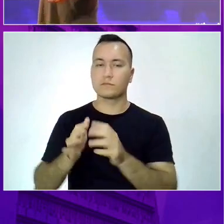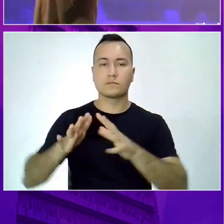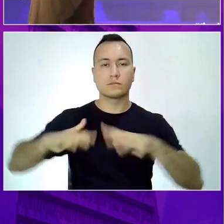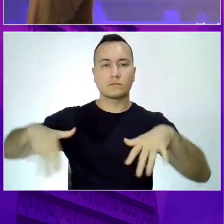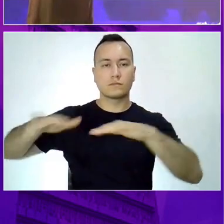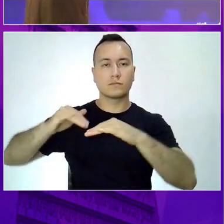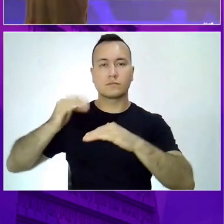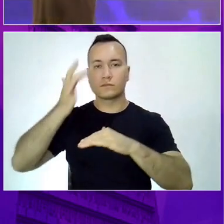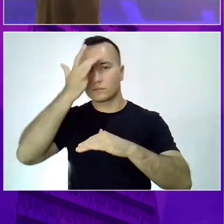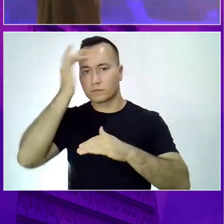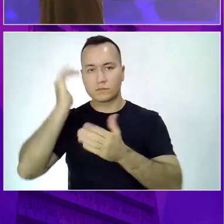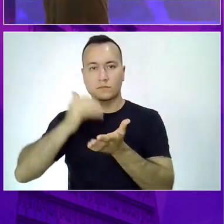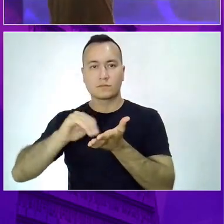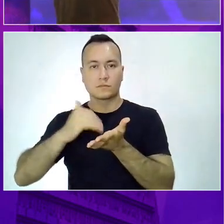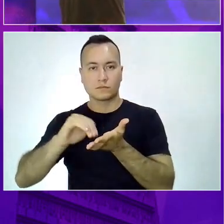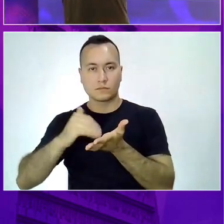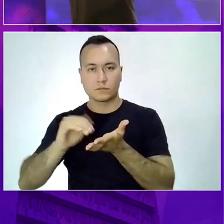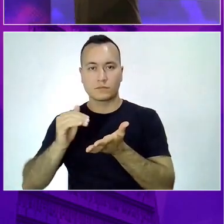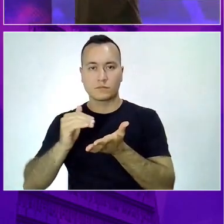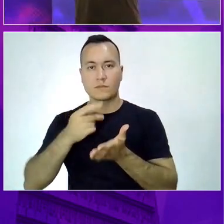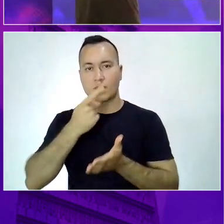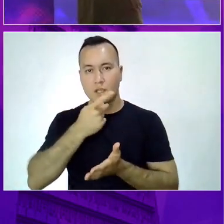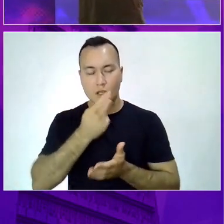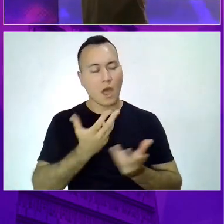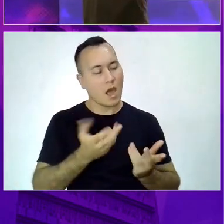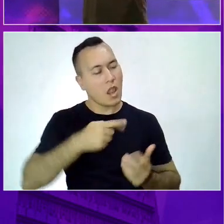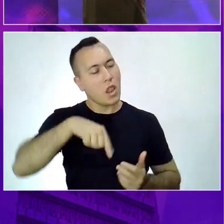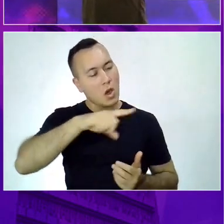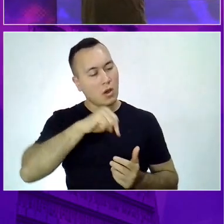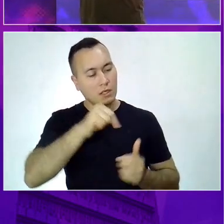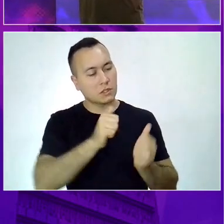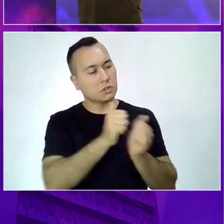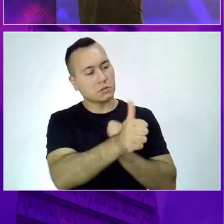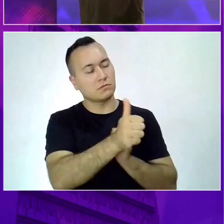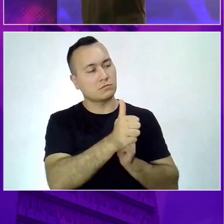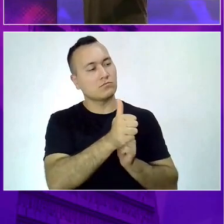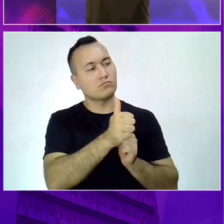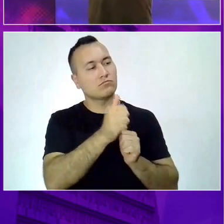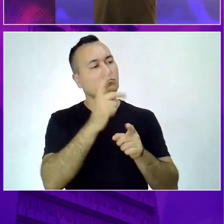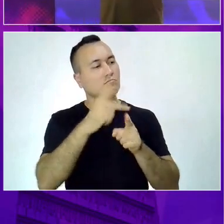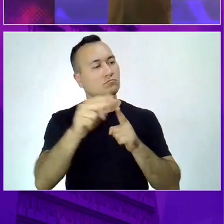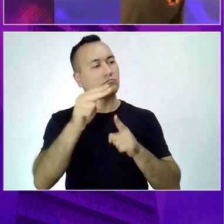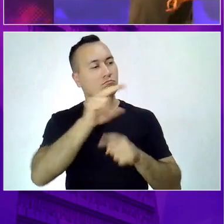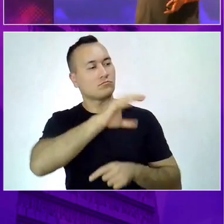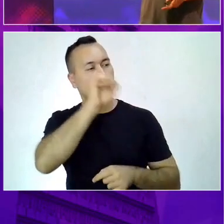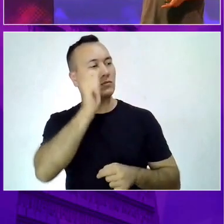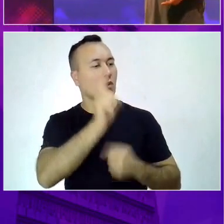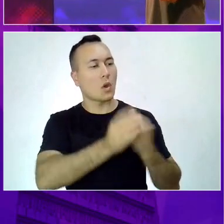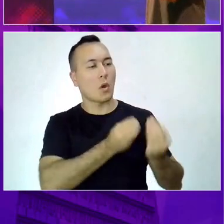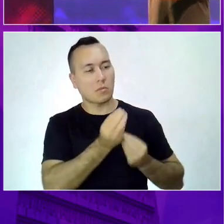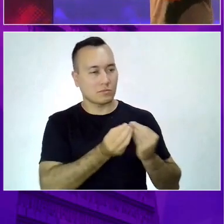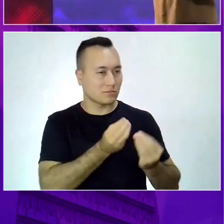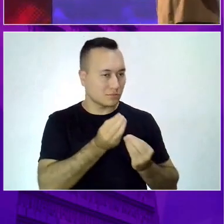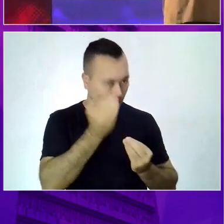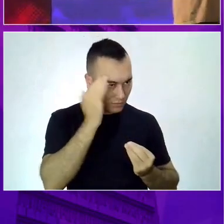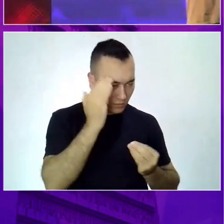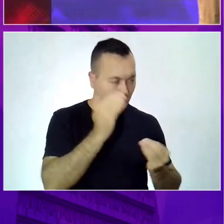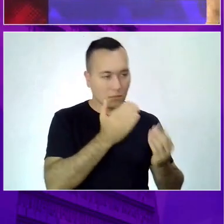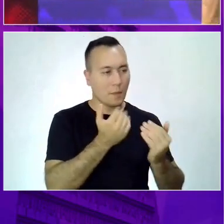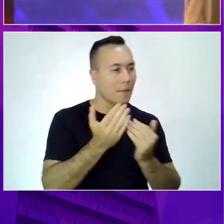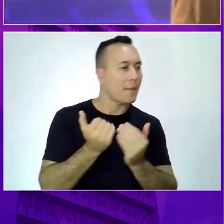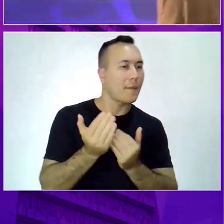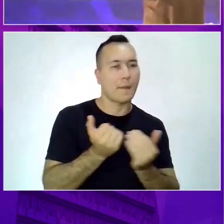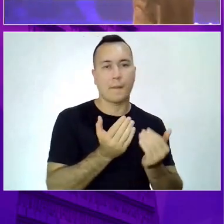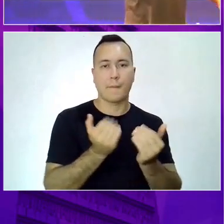como vencer a Apple no jogo da ED, né, da educação, certo? E ele